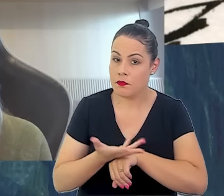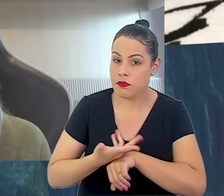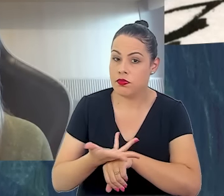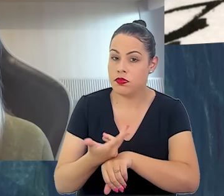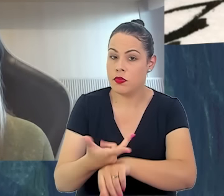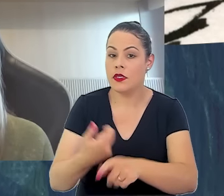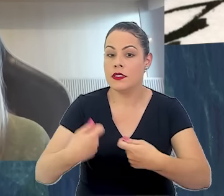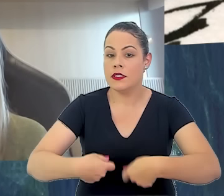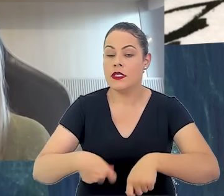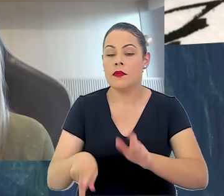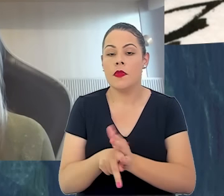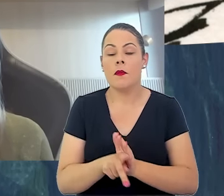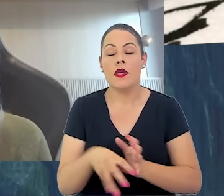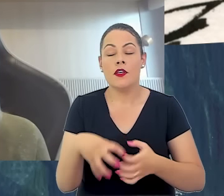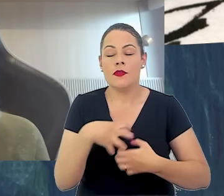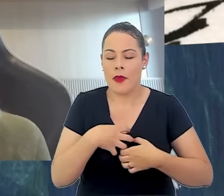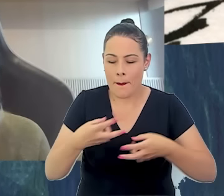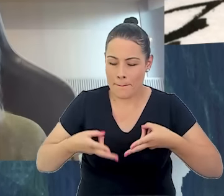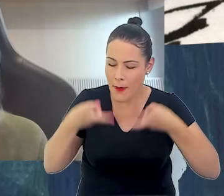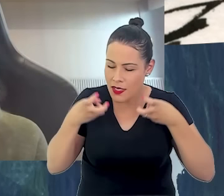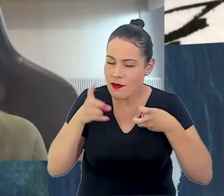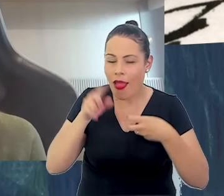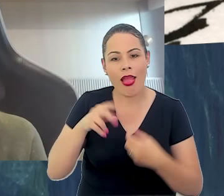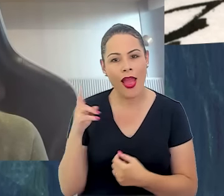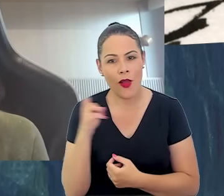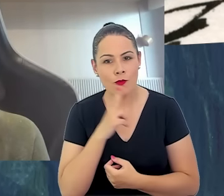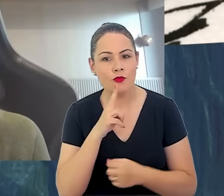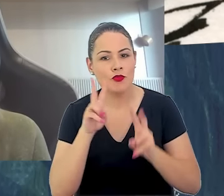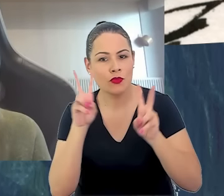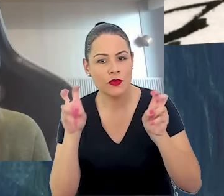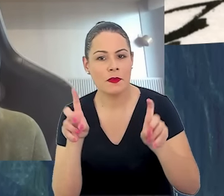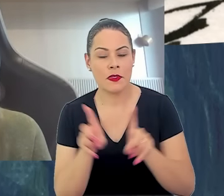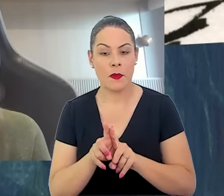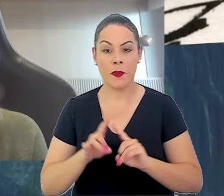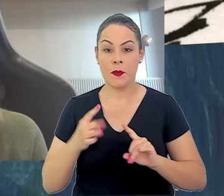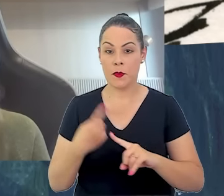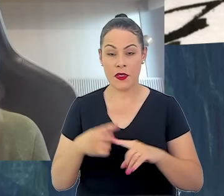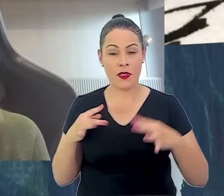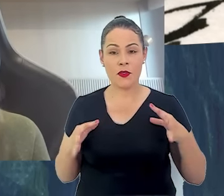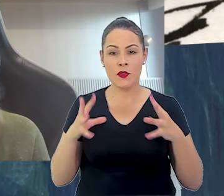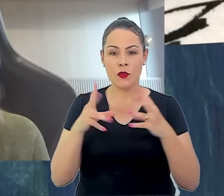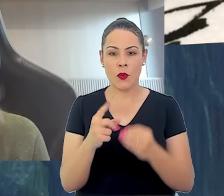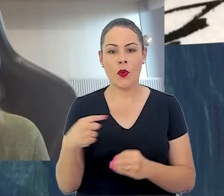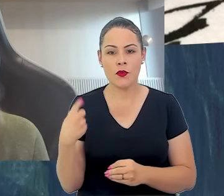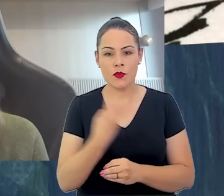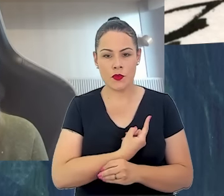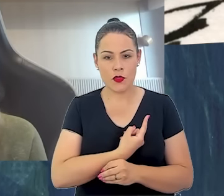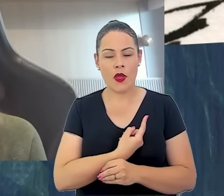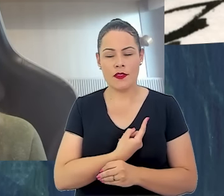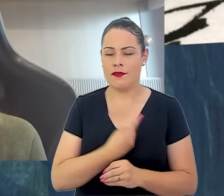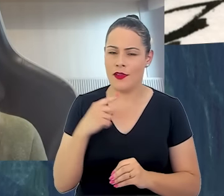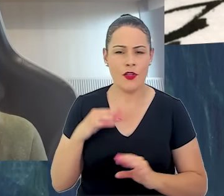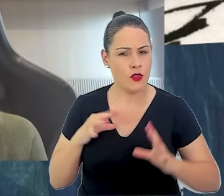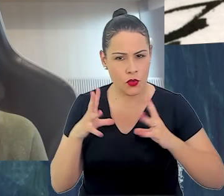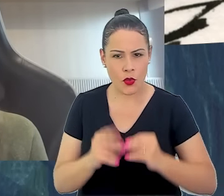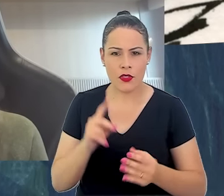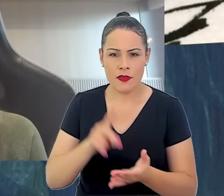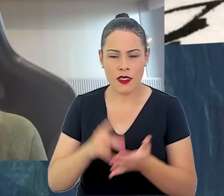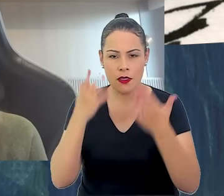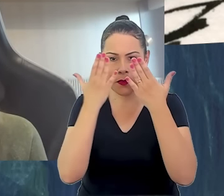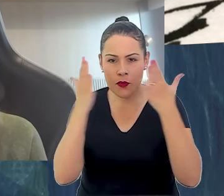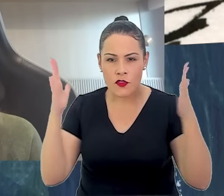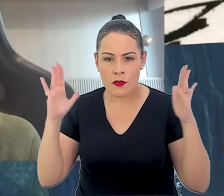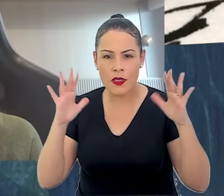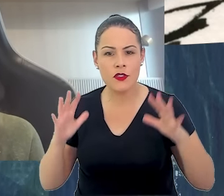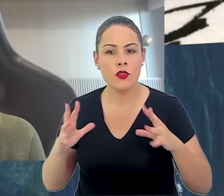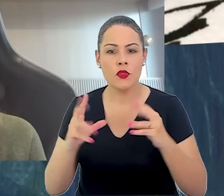seja, com um maior senso de urgência. Não é? Todos nós, e aí incluídos numa forma ampla, gente, eu